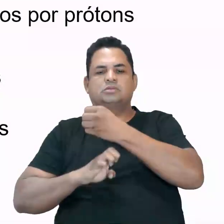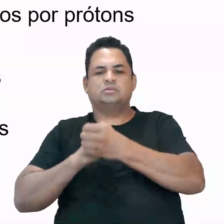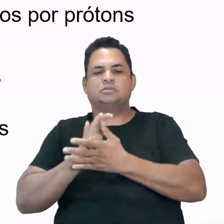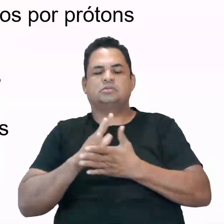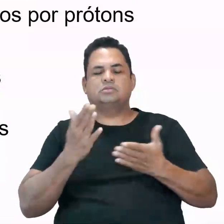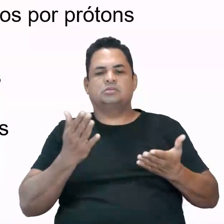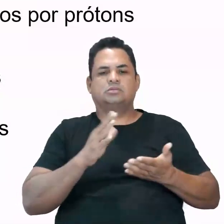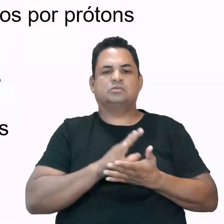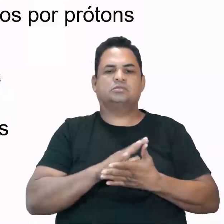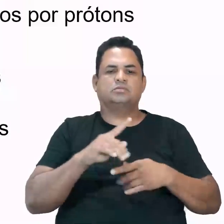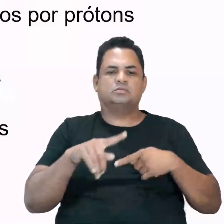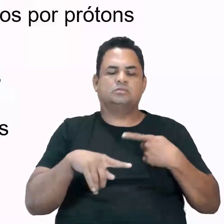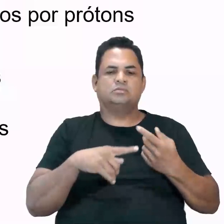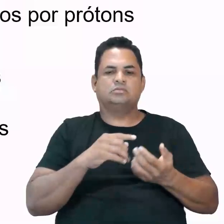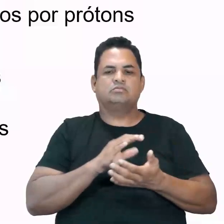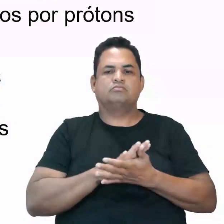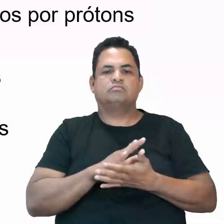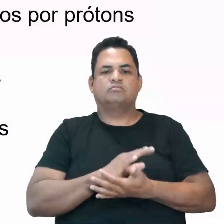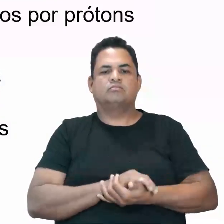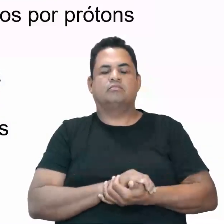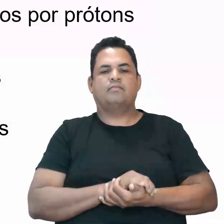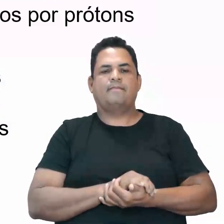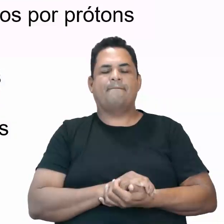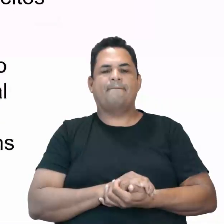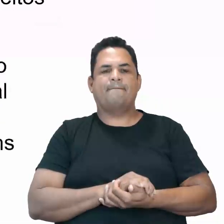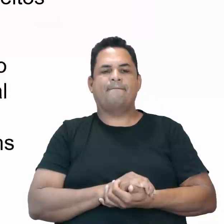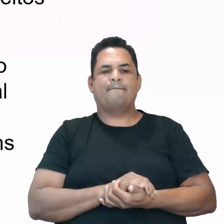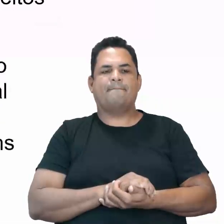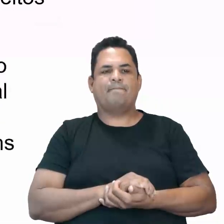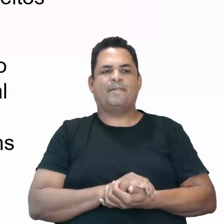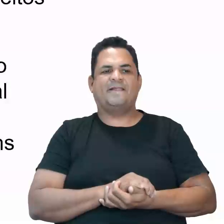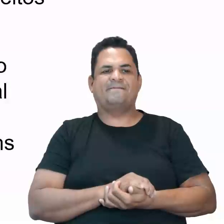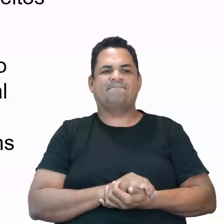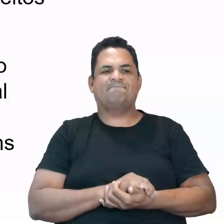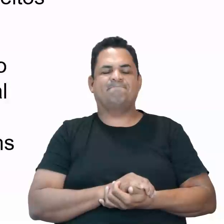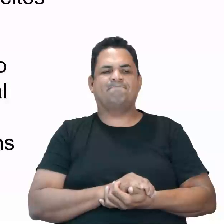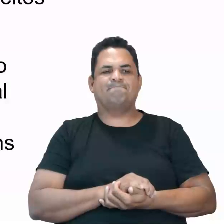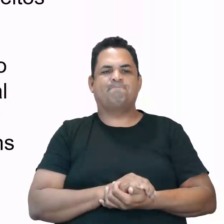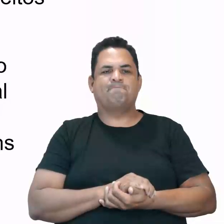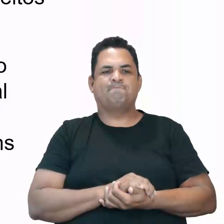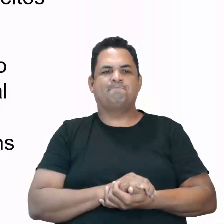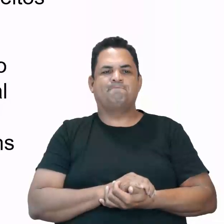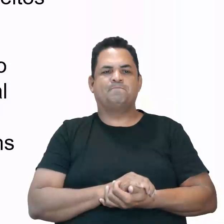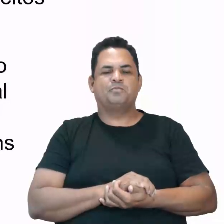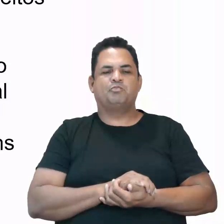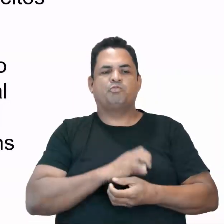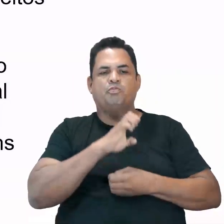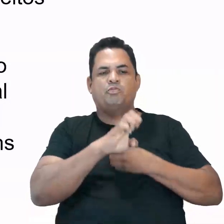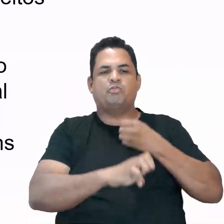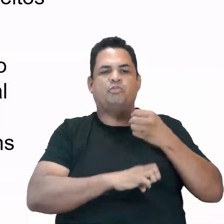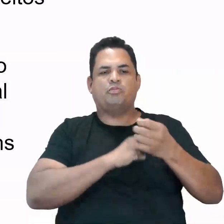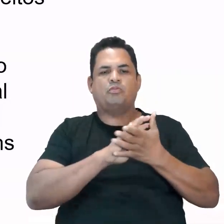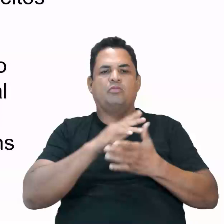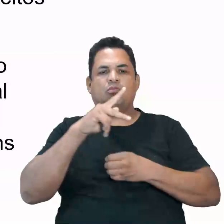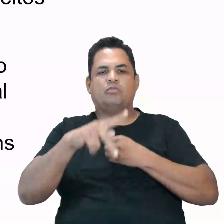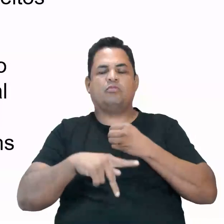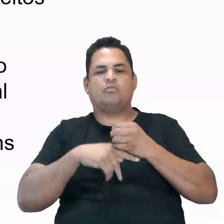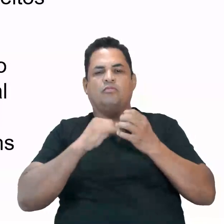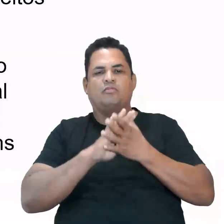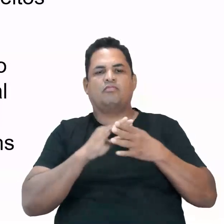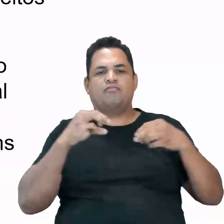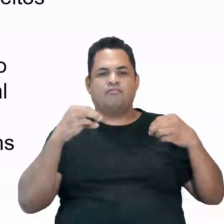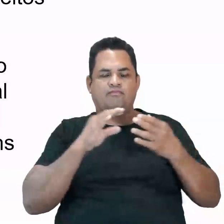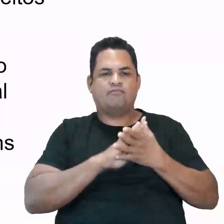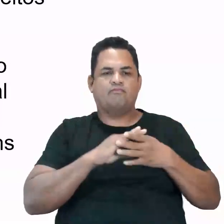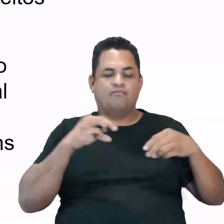assim depois, quando for falar, né? Bom, como os elétrons e os prótons, né? Como os elétrons e